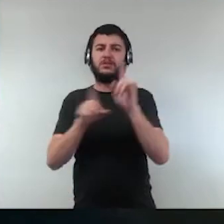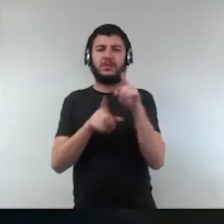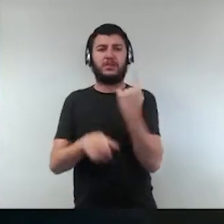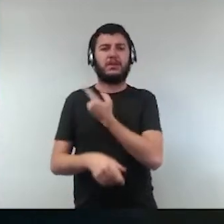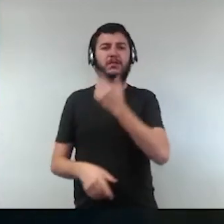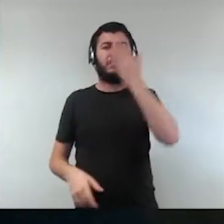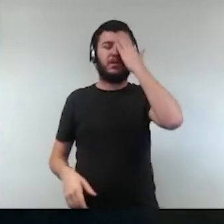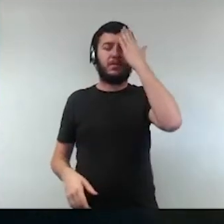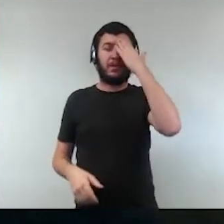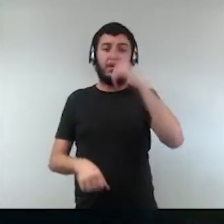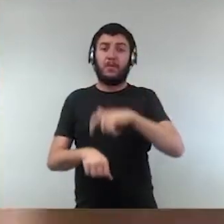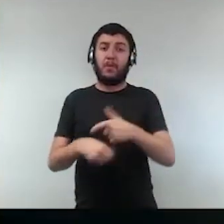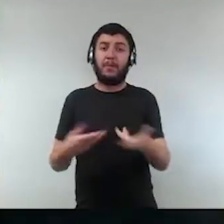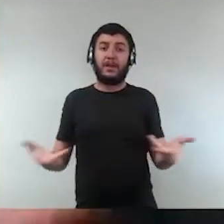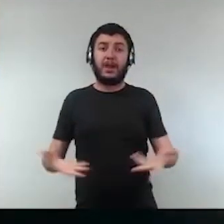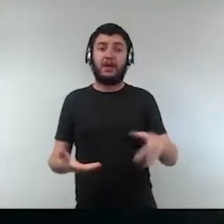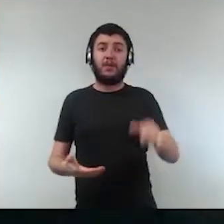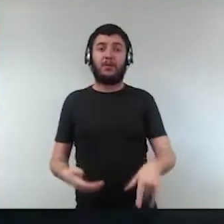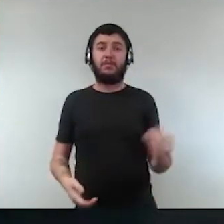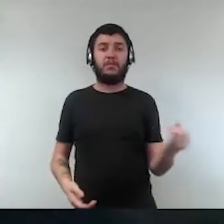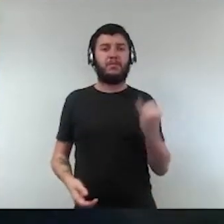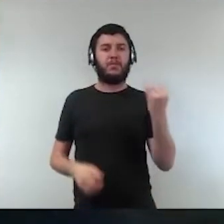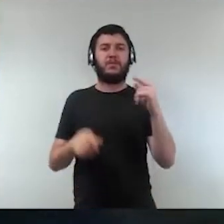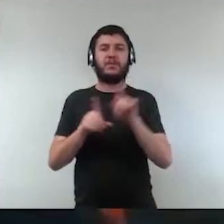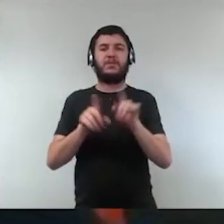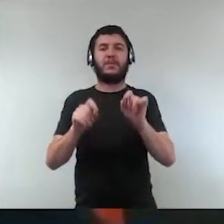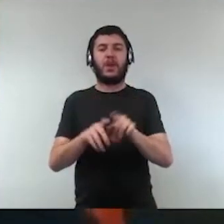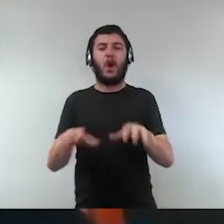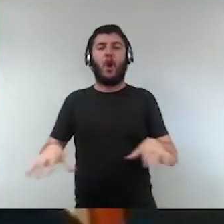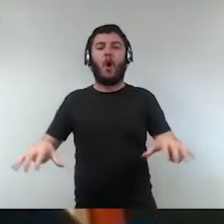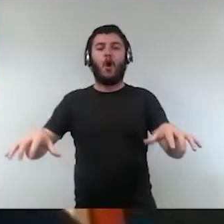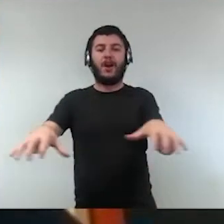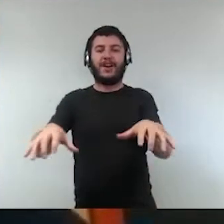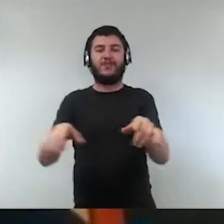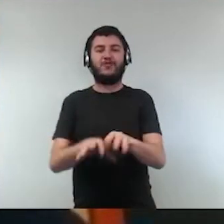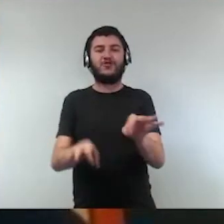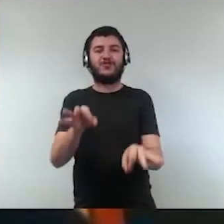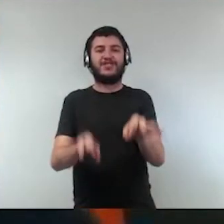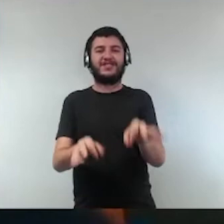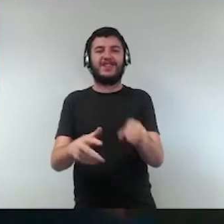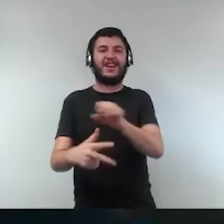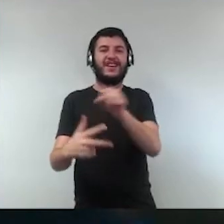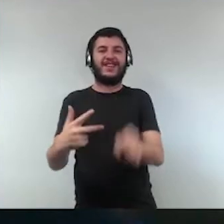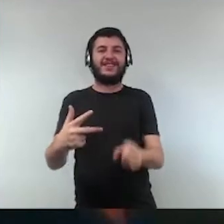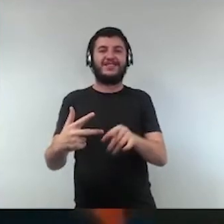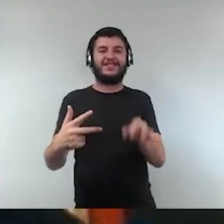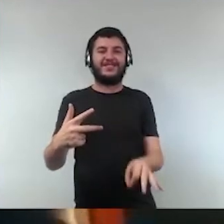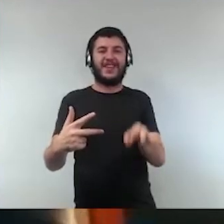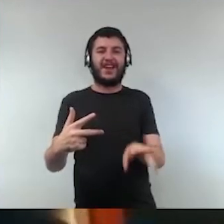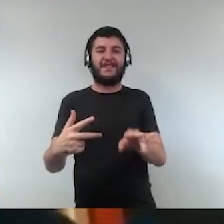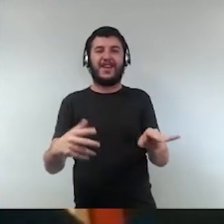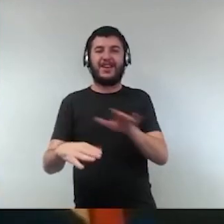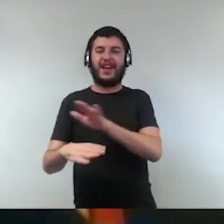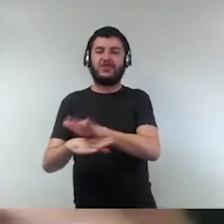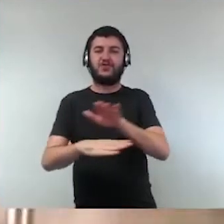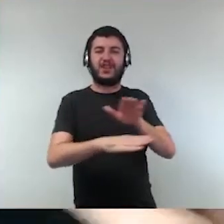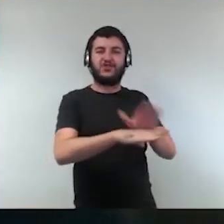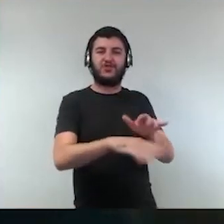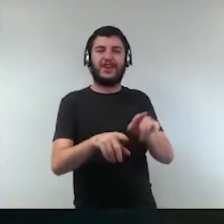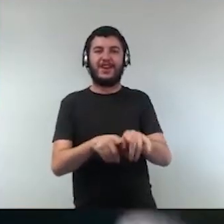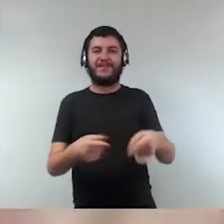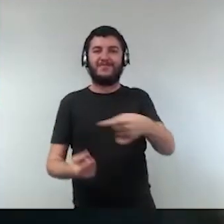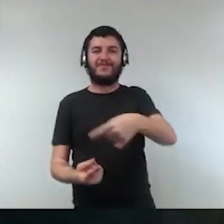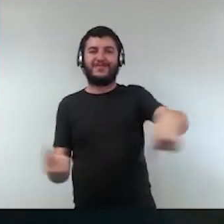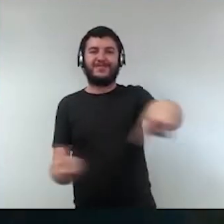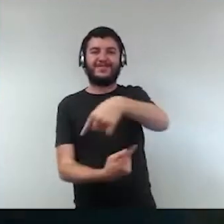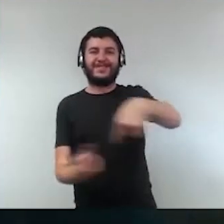que o que um órgão judiciário pode fazer pelo outro para ajudar na gestão e no julgamento de processo é muita